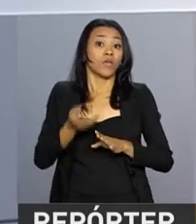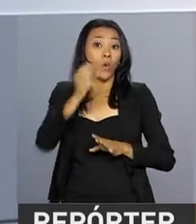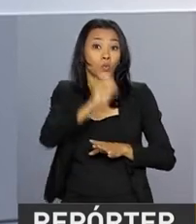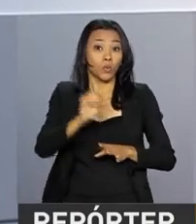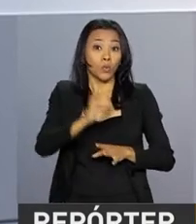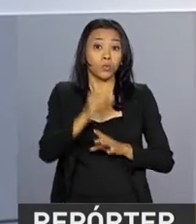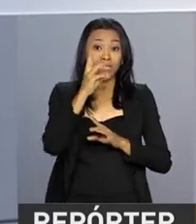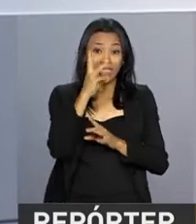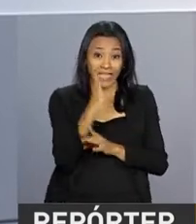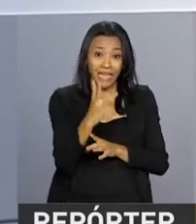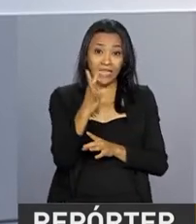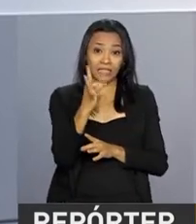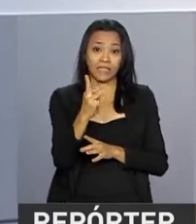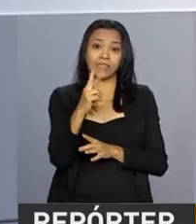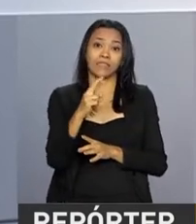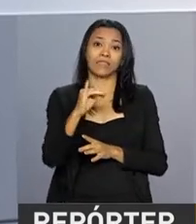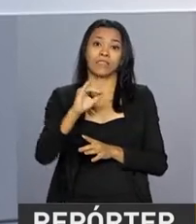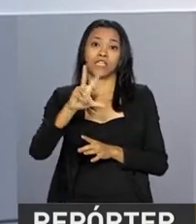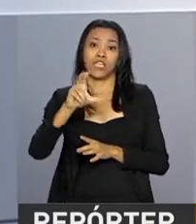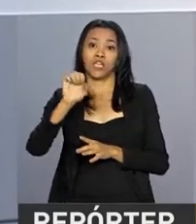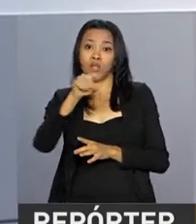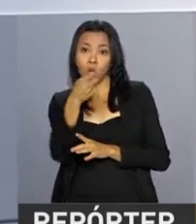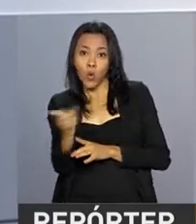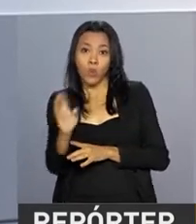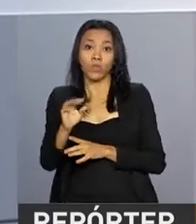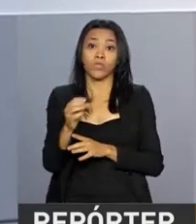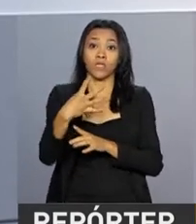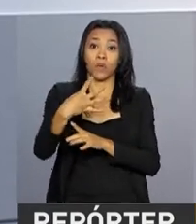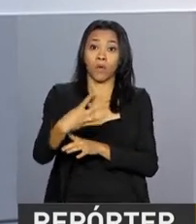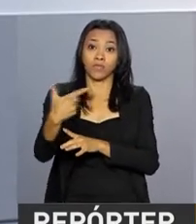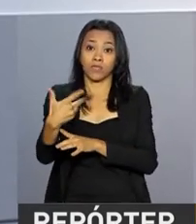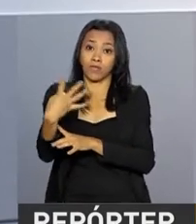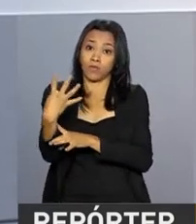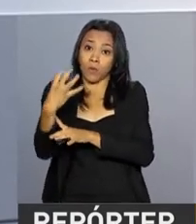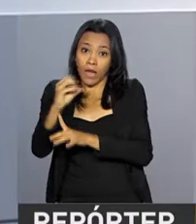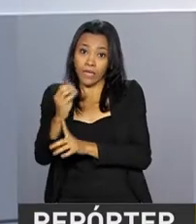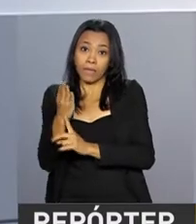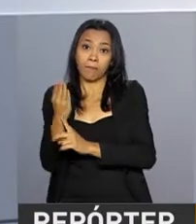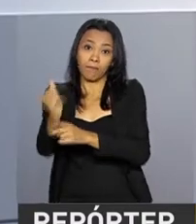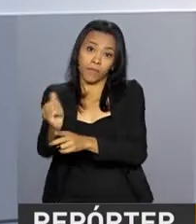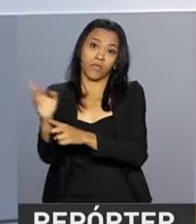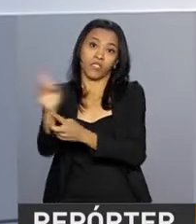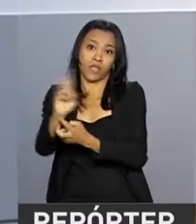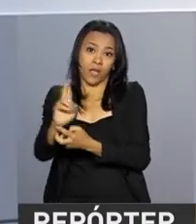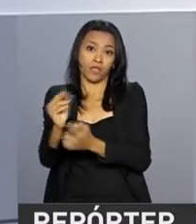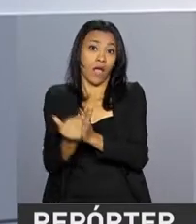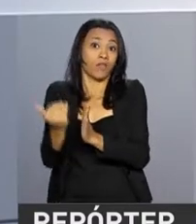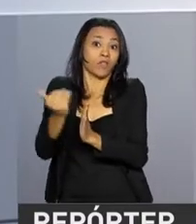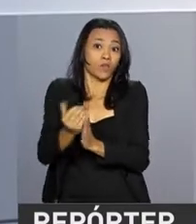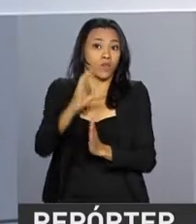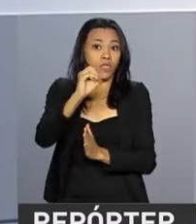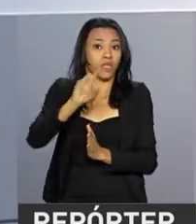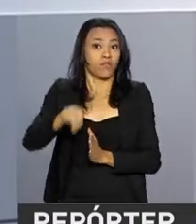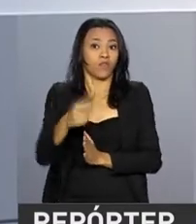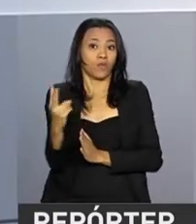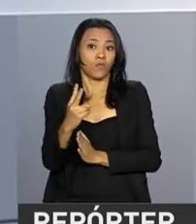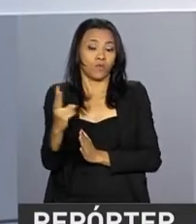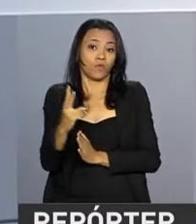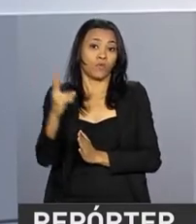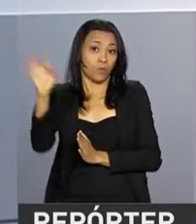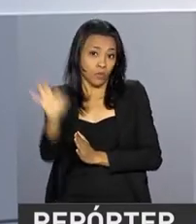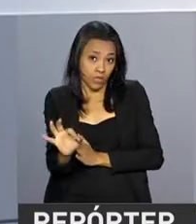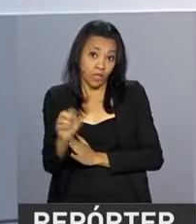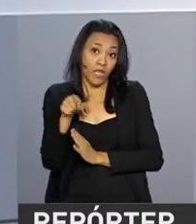trilhões e 440 bilhões de reais avanço de 0,22 por cento mesmo com a elevação o valor